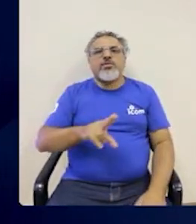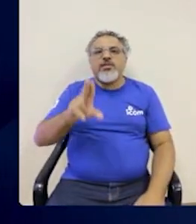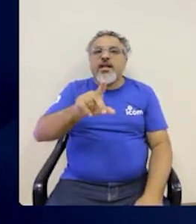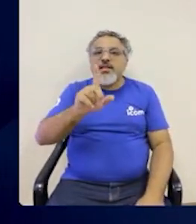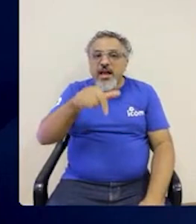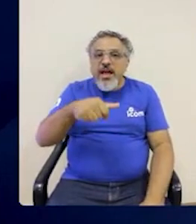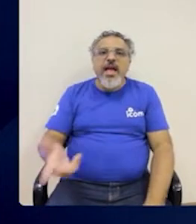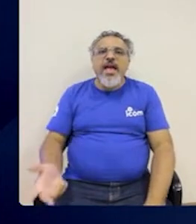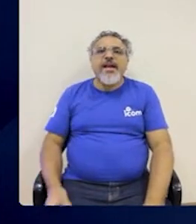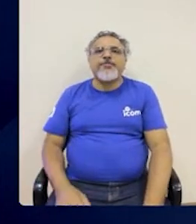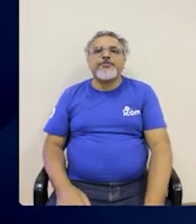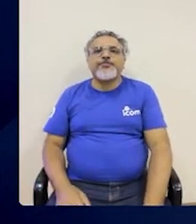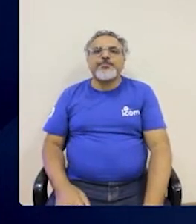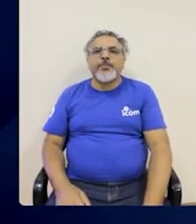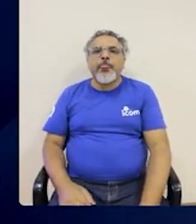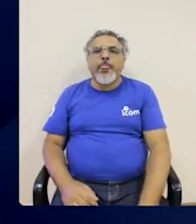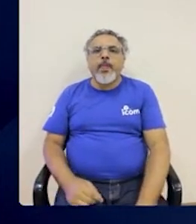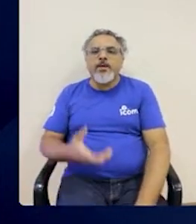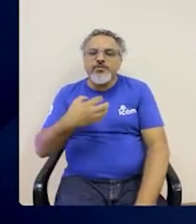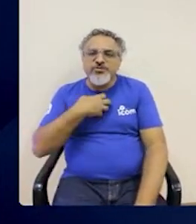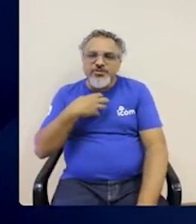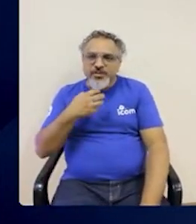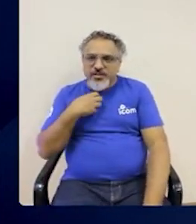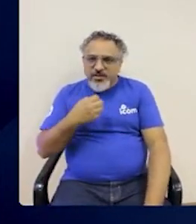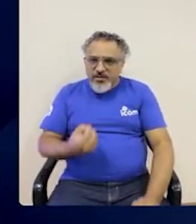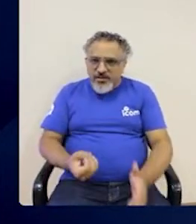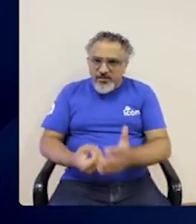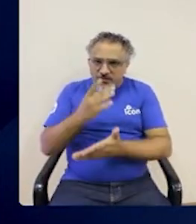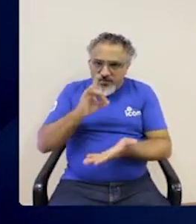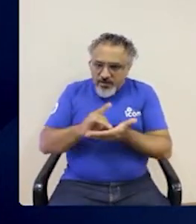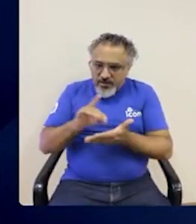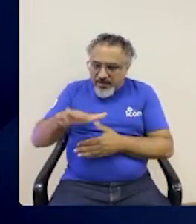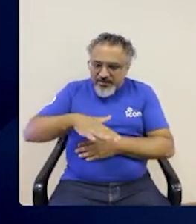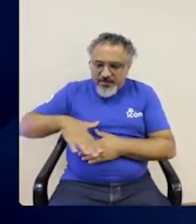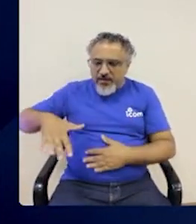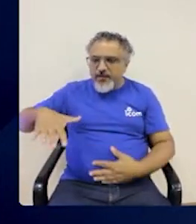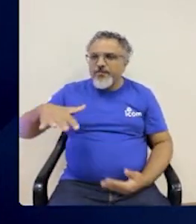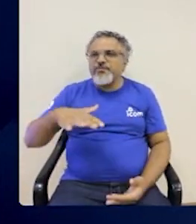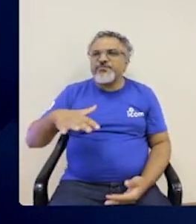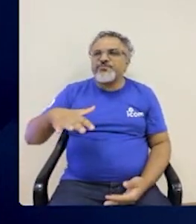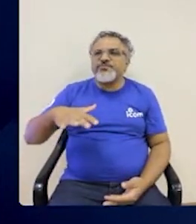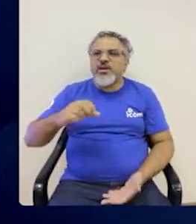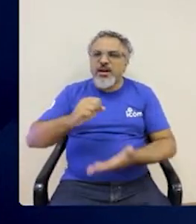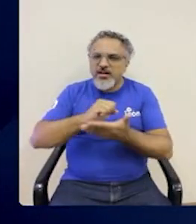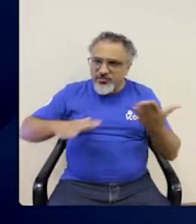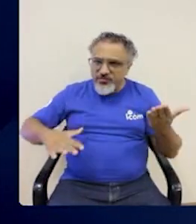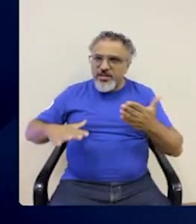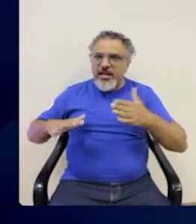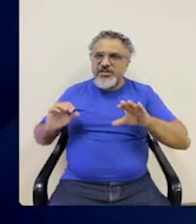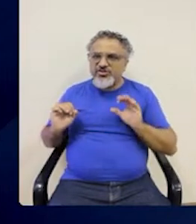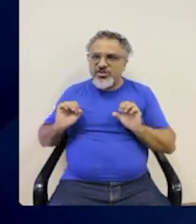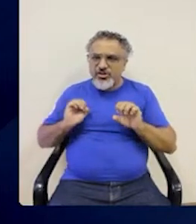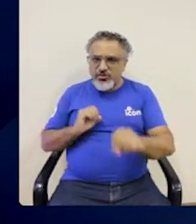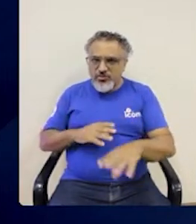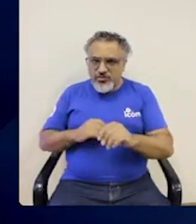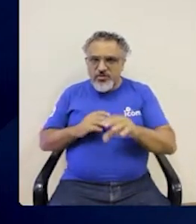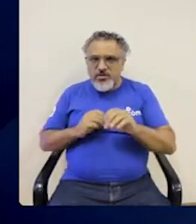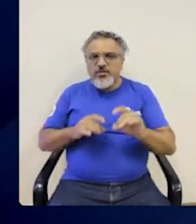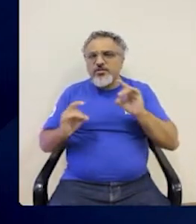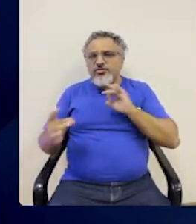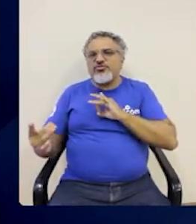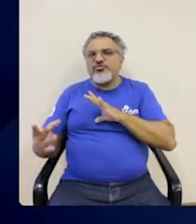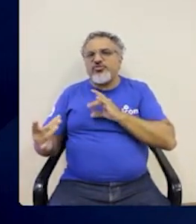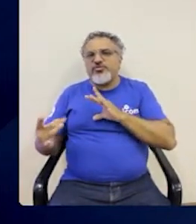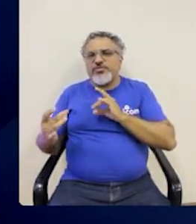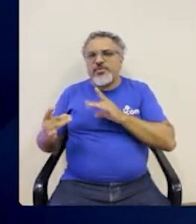são a forma de implantação, né, por meio de atividades educativas, por meio de feedback, por